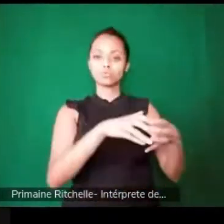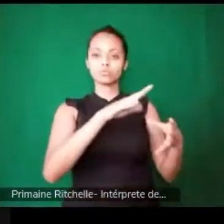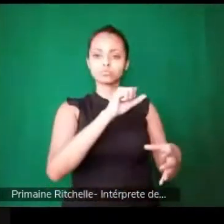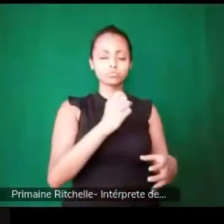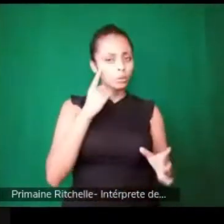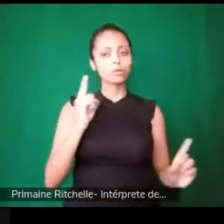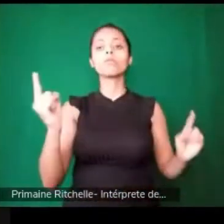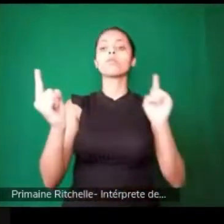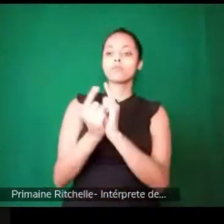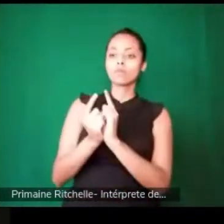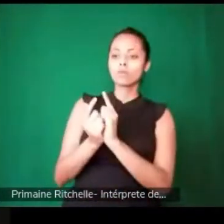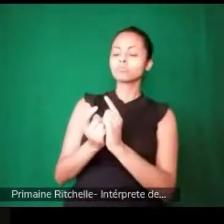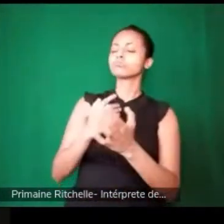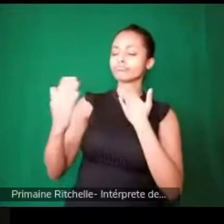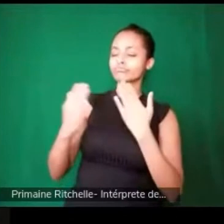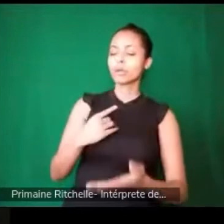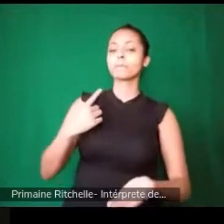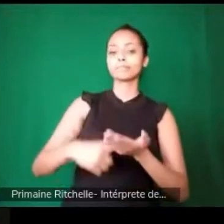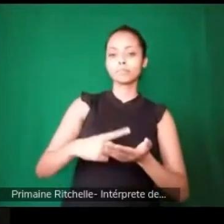e vai marcar um atendimento online.